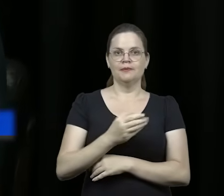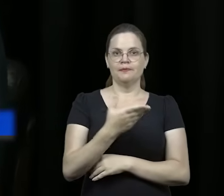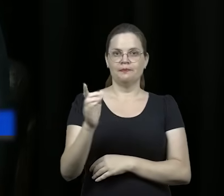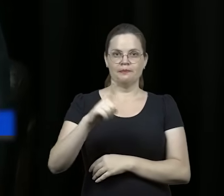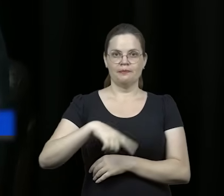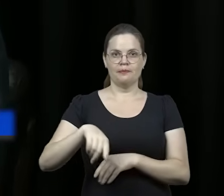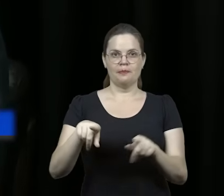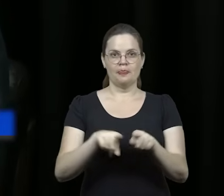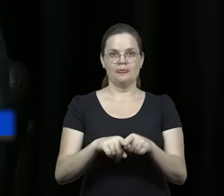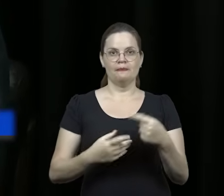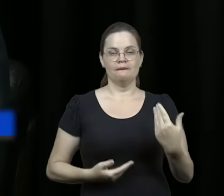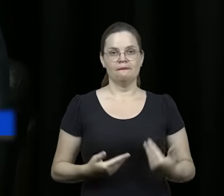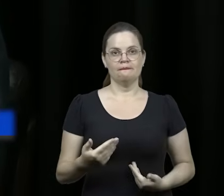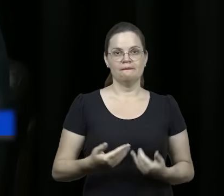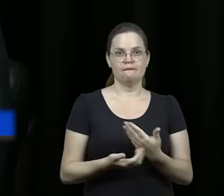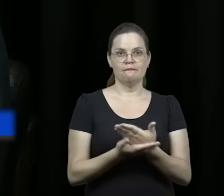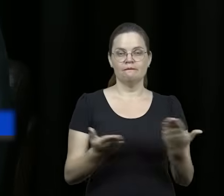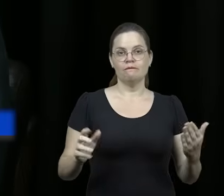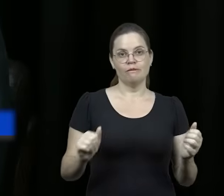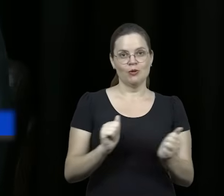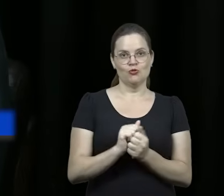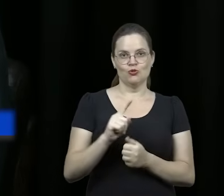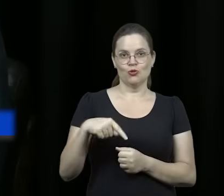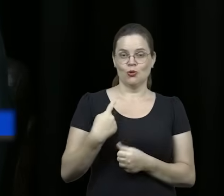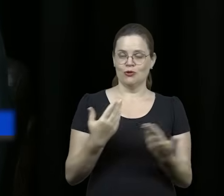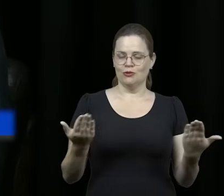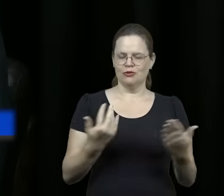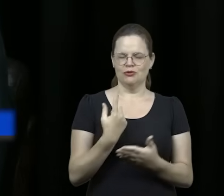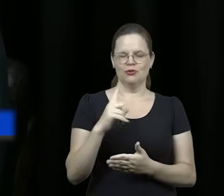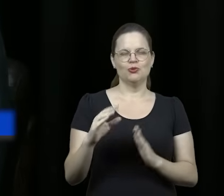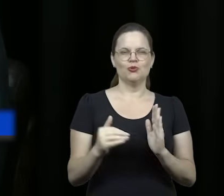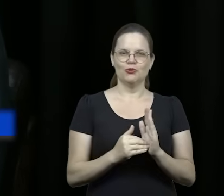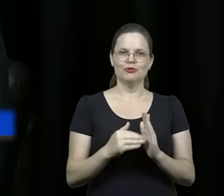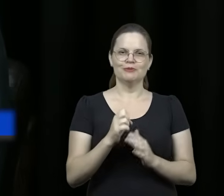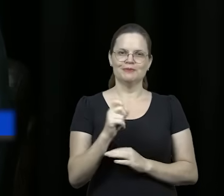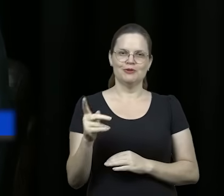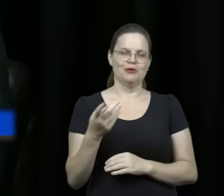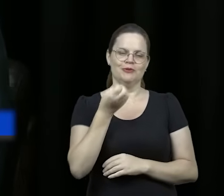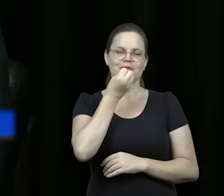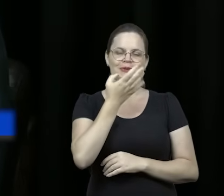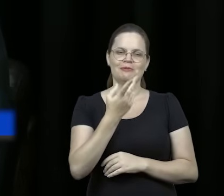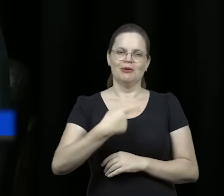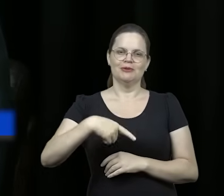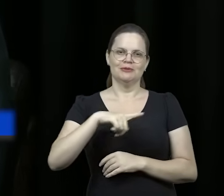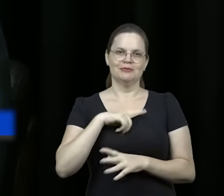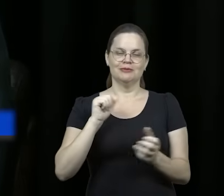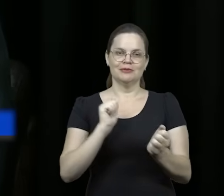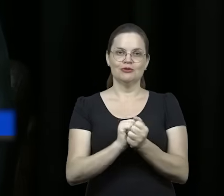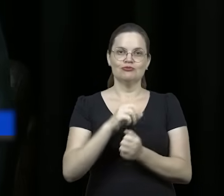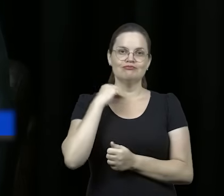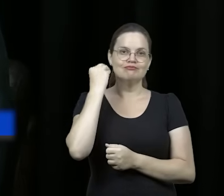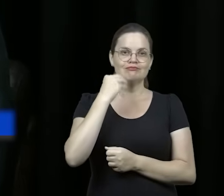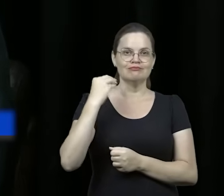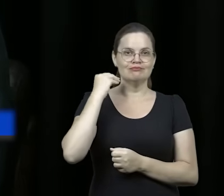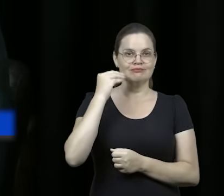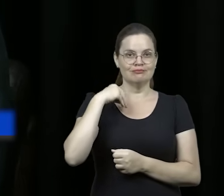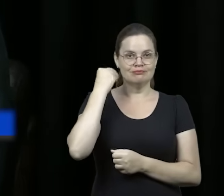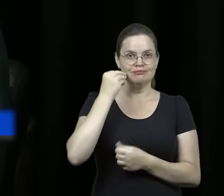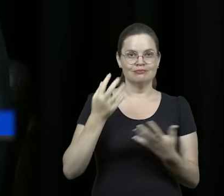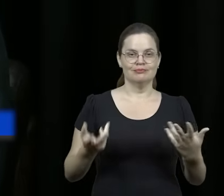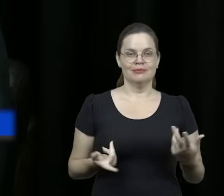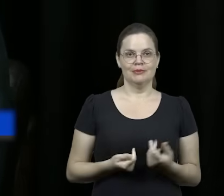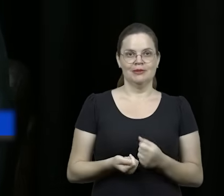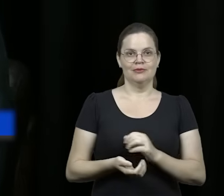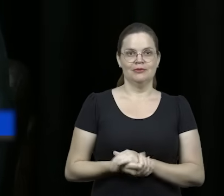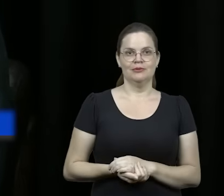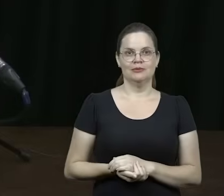irmãos que estão encerrando essa série aqui conosco. Foi muito bom estarmos participando dessas bênçãos que o Senhor nos